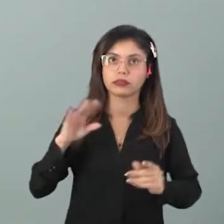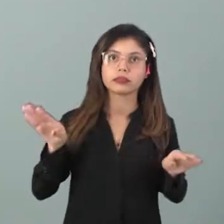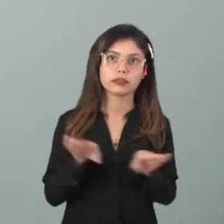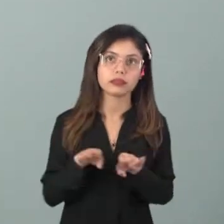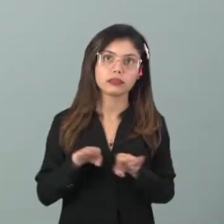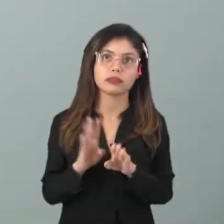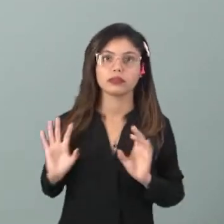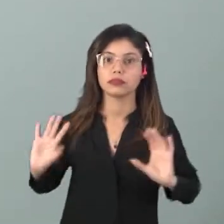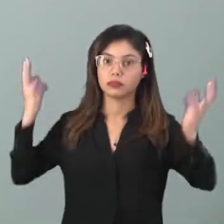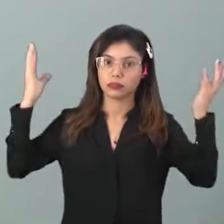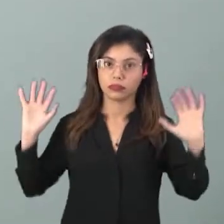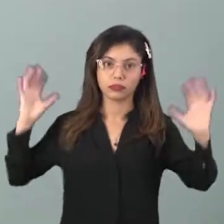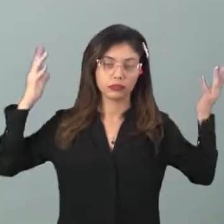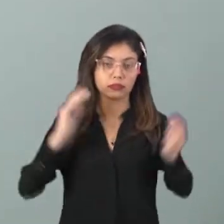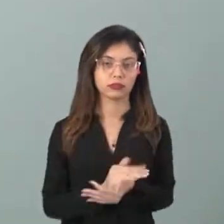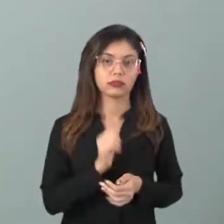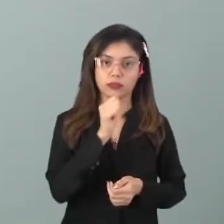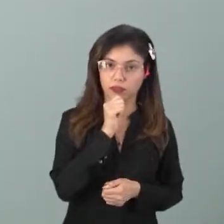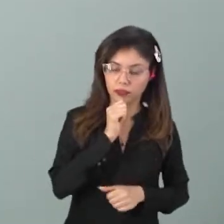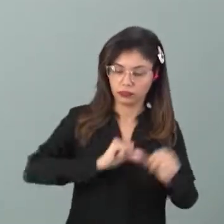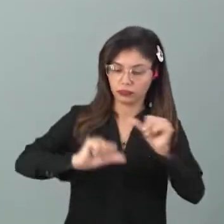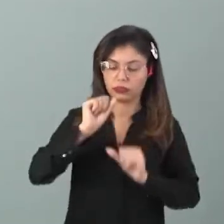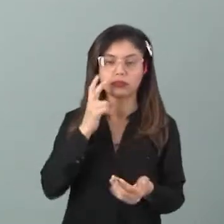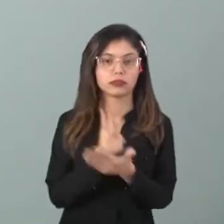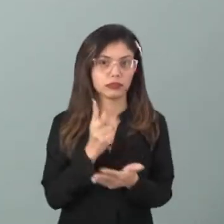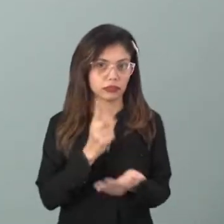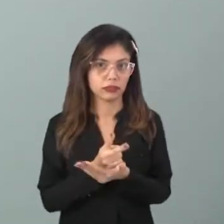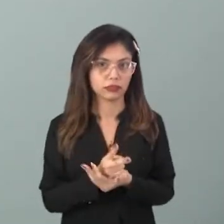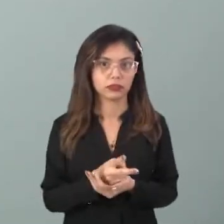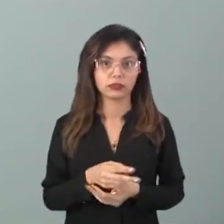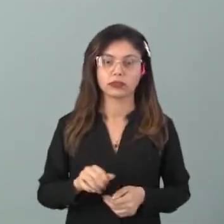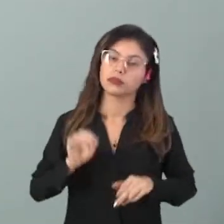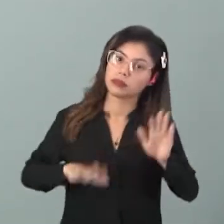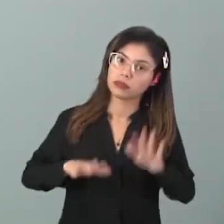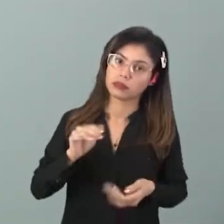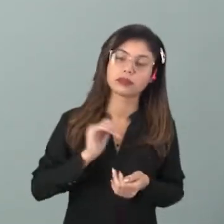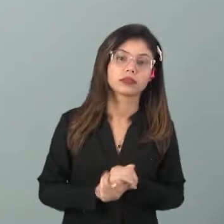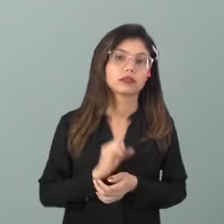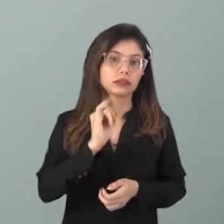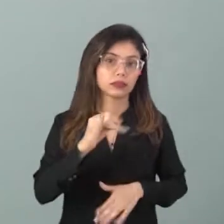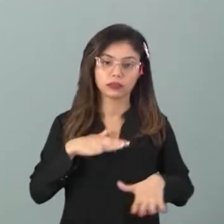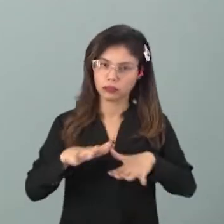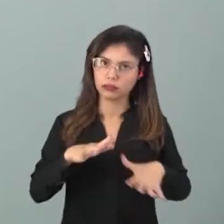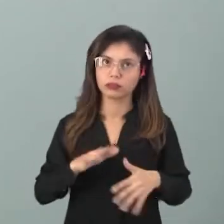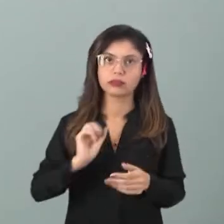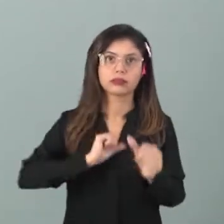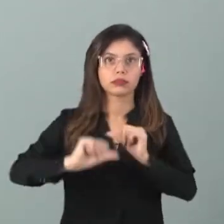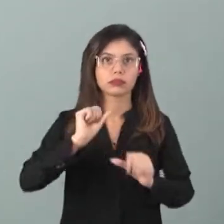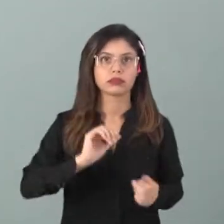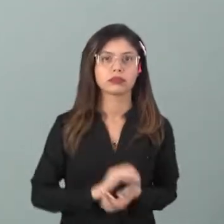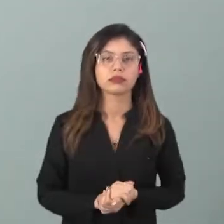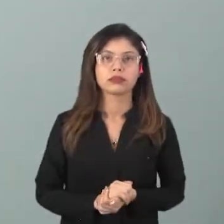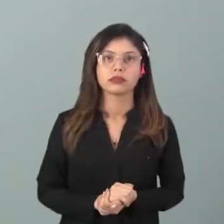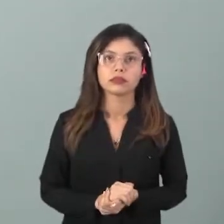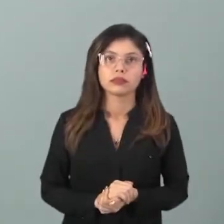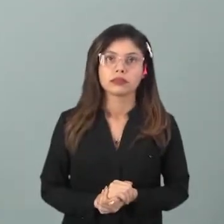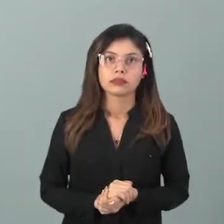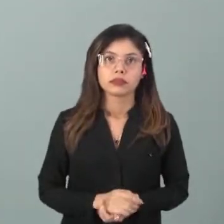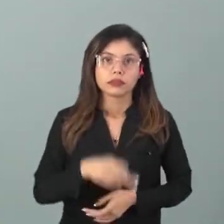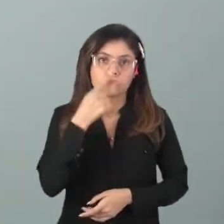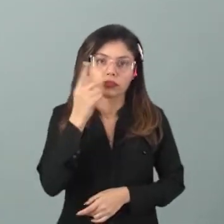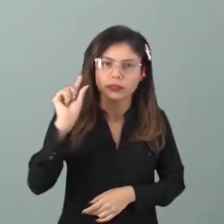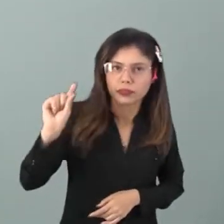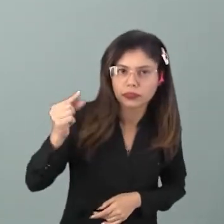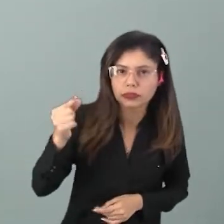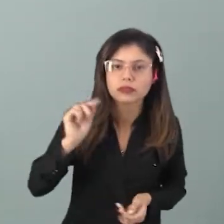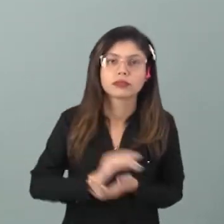diretamente no clima, tá? Ele pode ser alterado drasticamente, dependendo se esse movimento for alterado. E aí, falando um